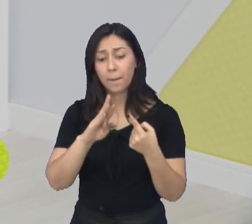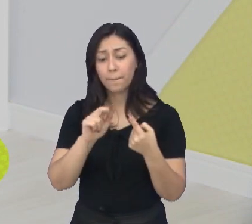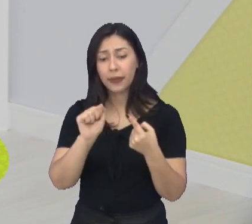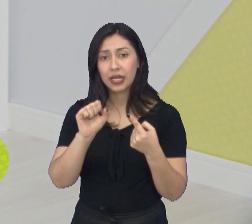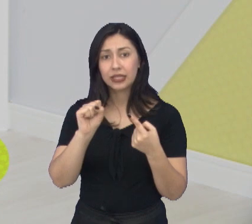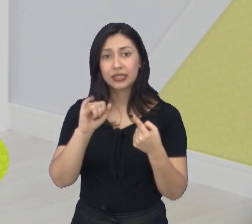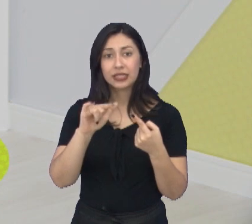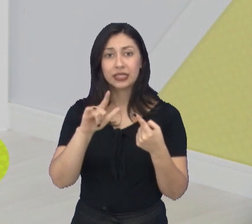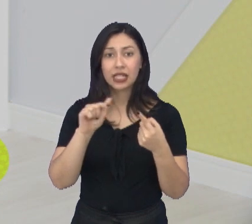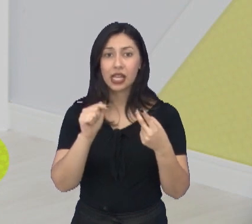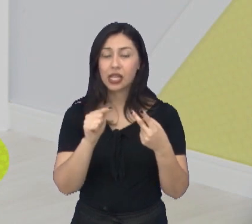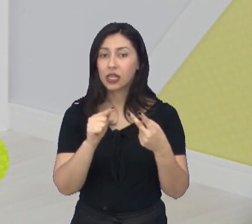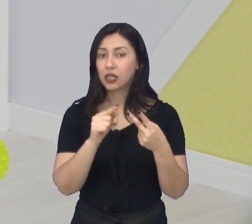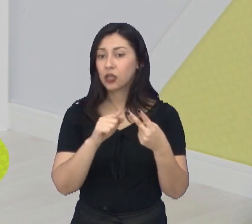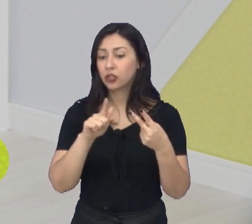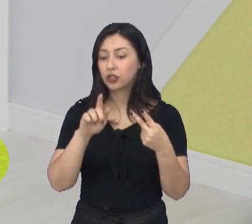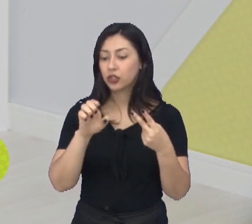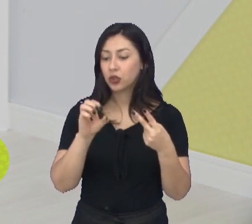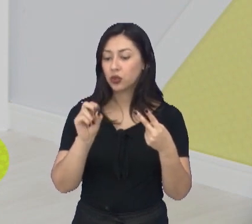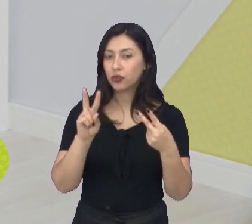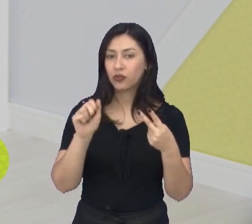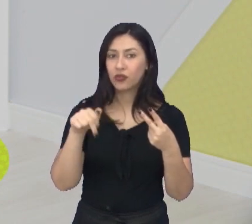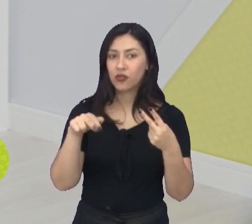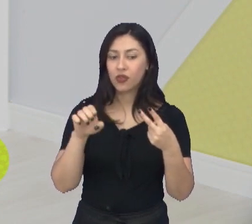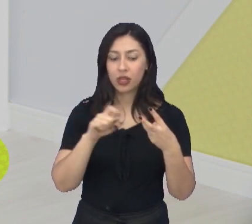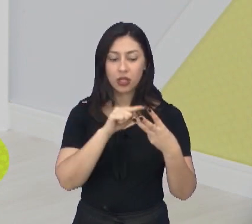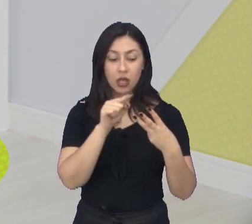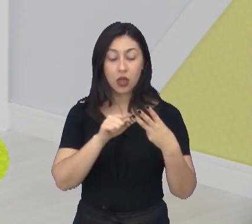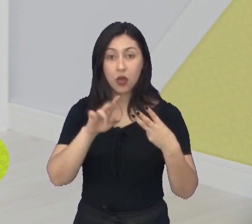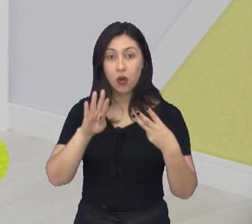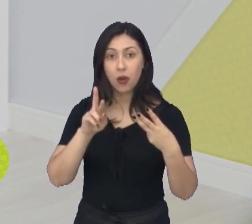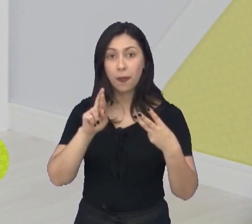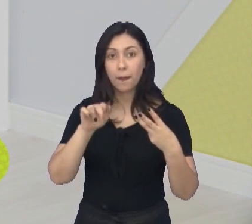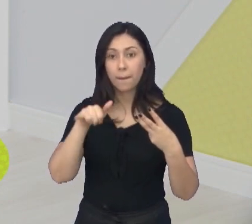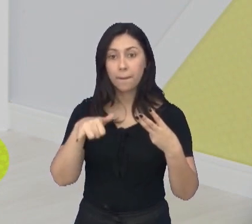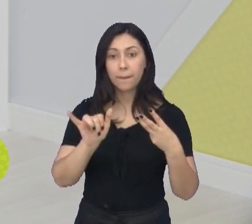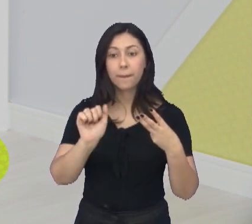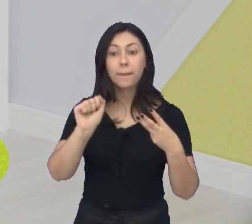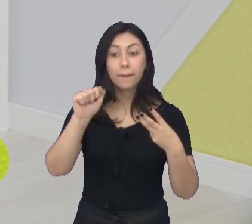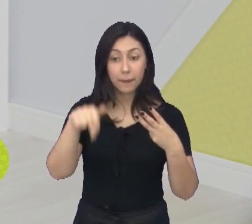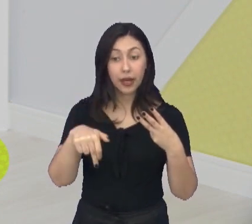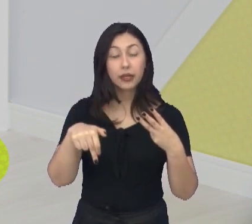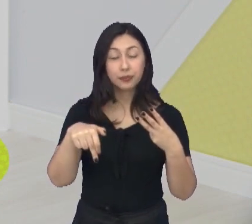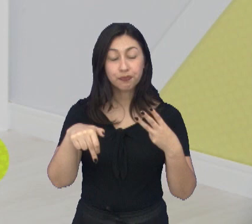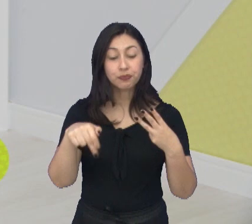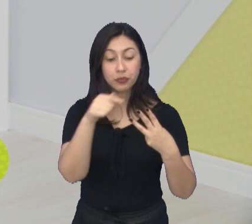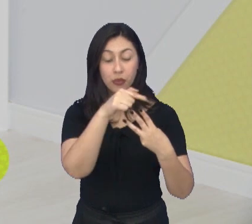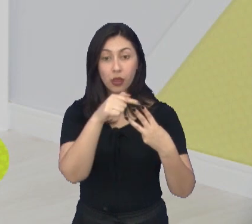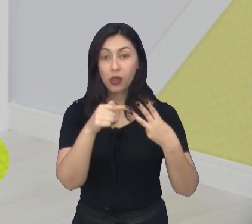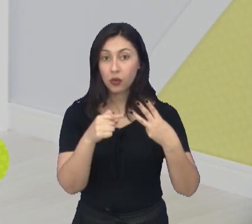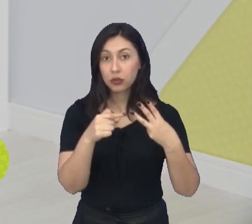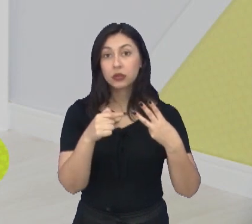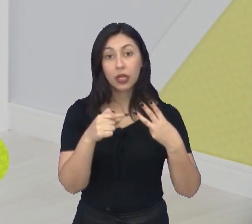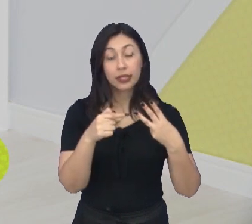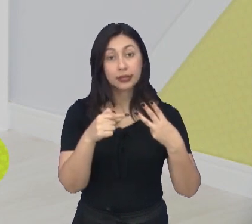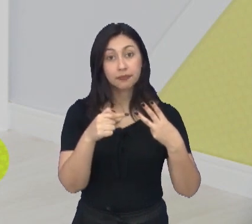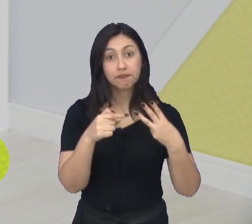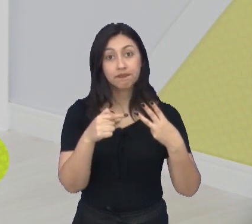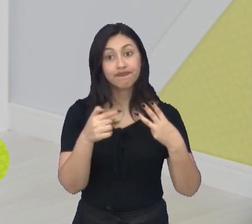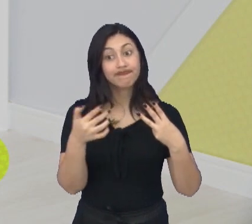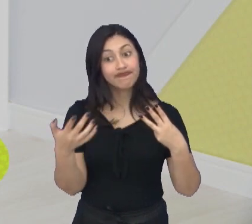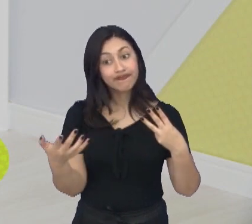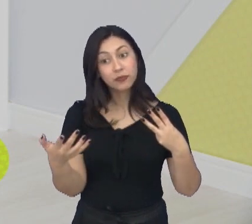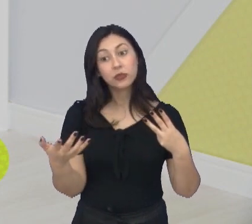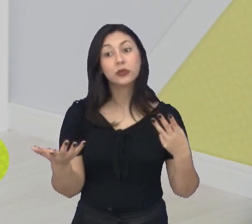dois são novos, né? O Giovanni Kunen e também o Brian Ball, também que é líbero,